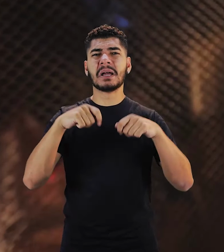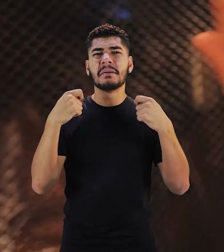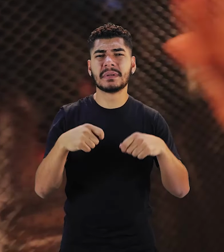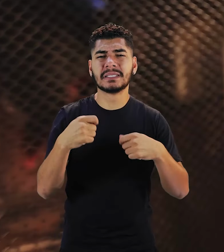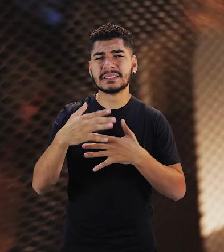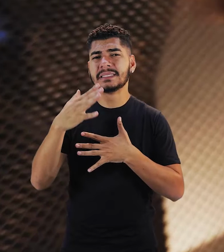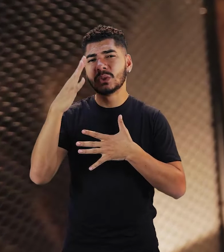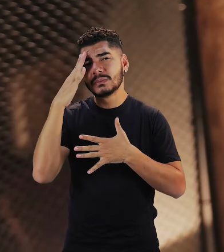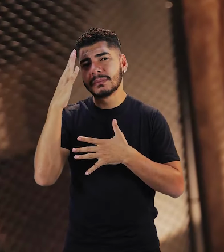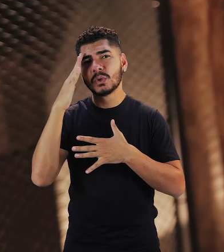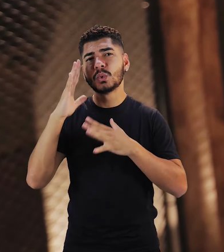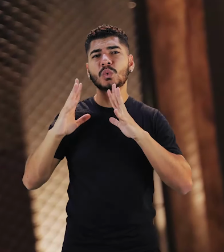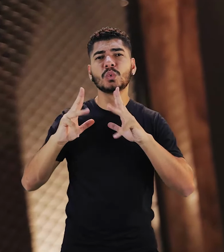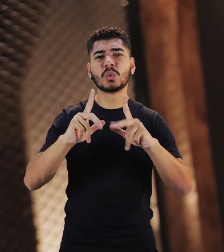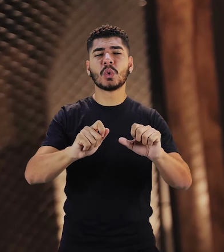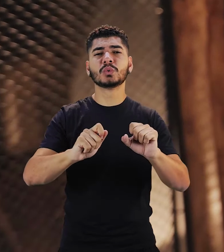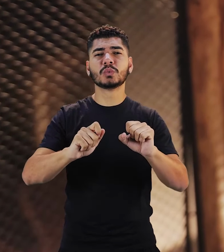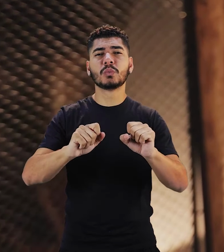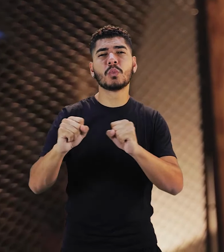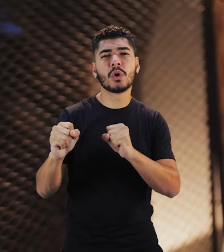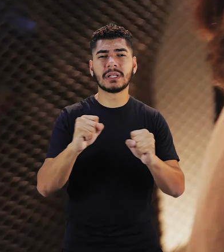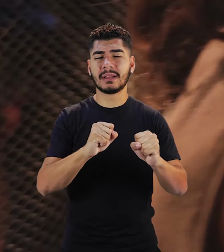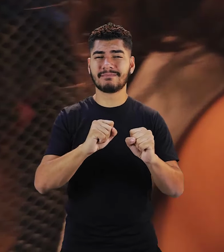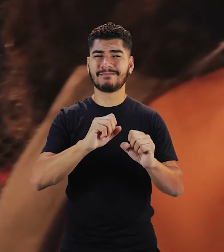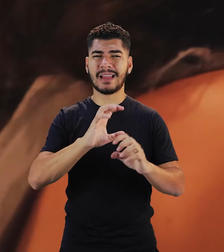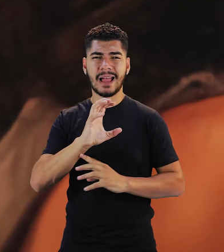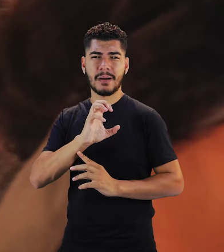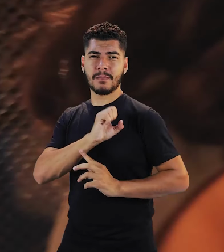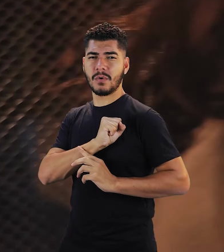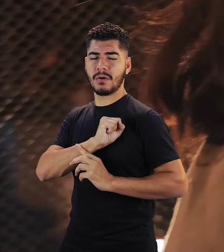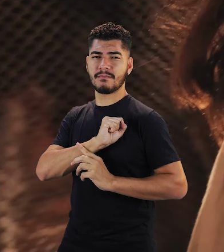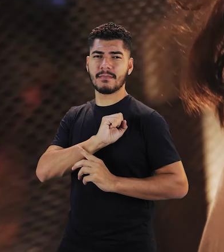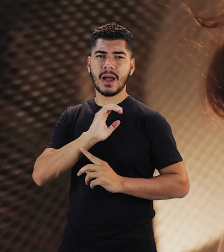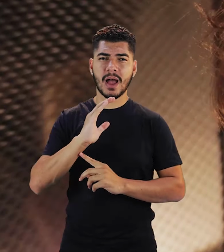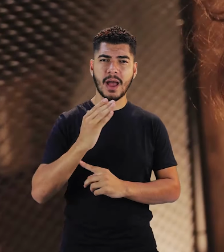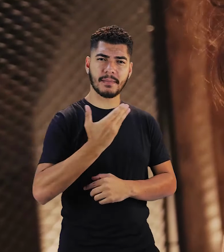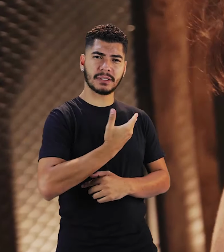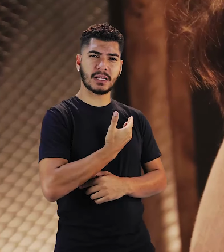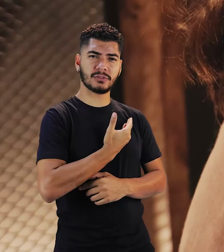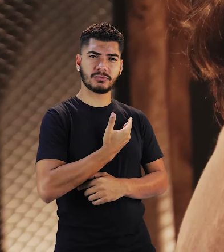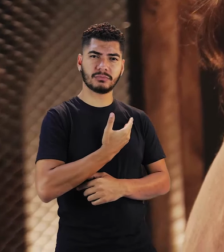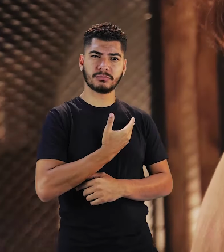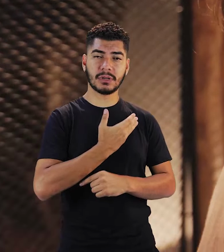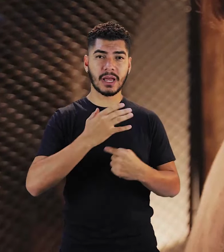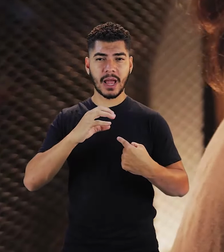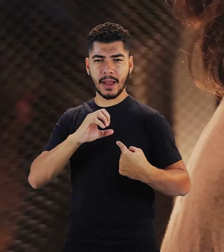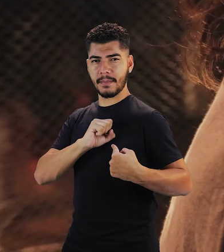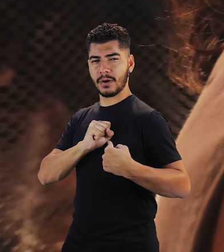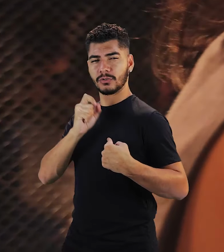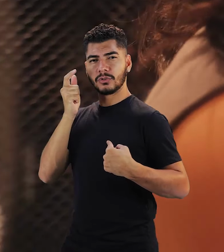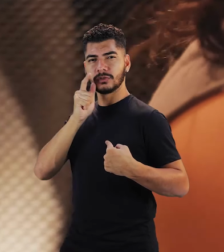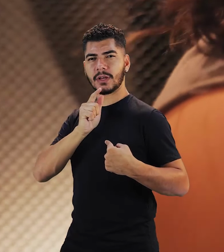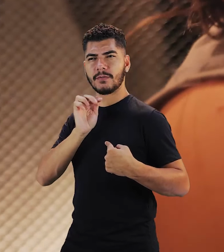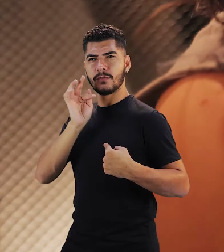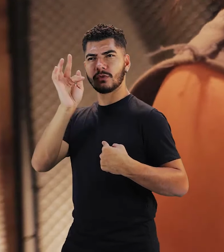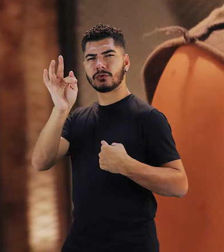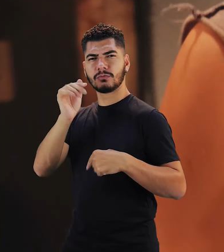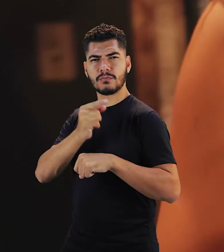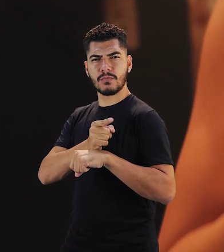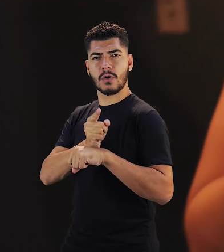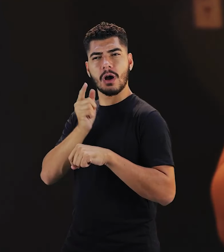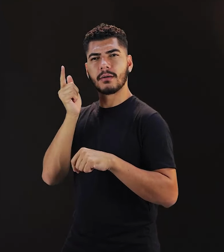poder do amor e da amizade. Porque no amor, a gente encontra segundos no futuro. E